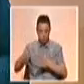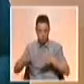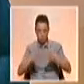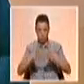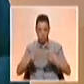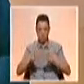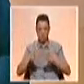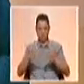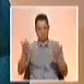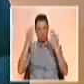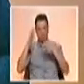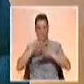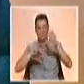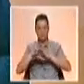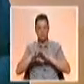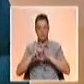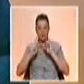de louvar. O que é que eles estão a fazer?